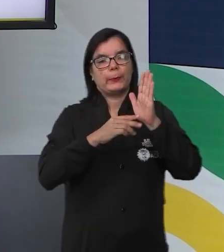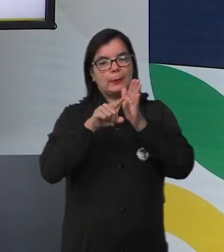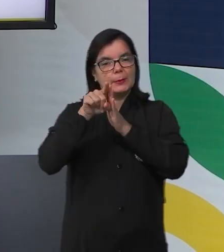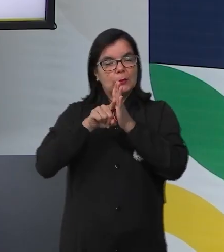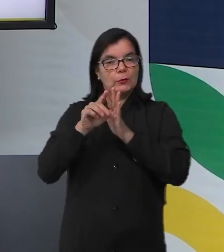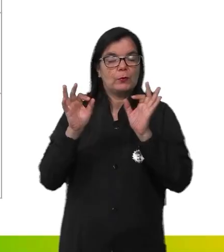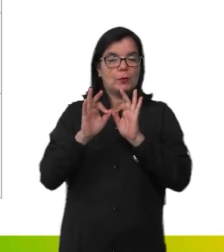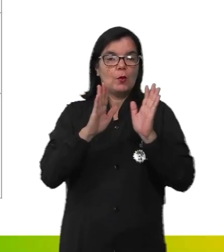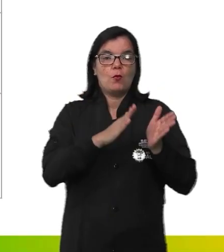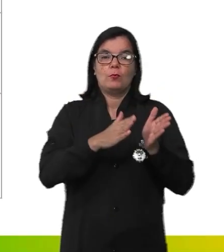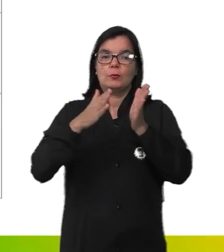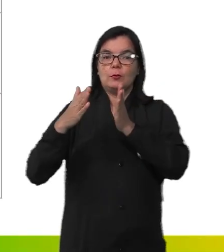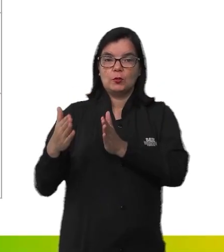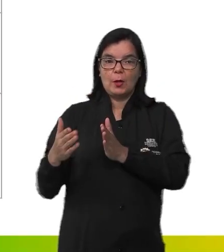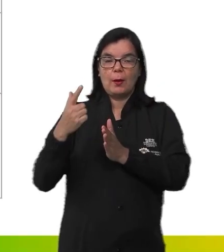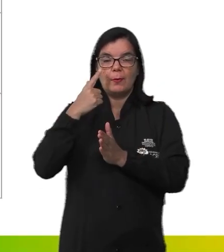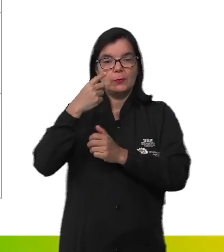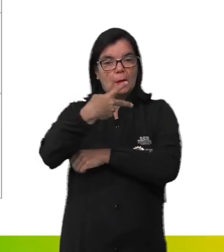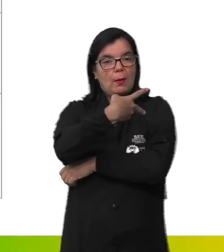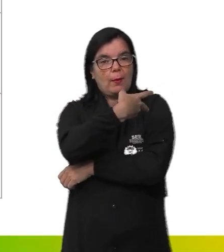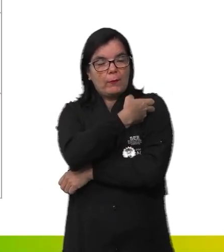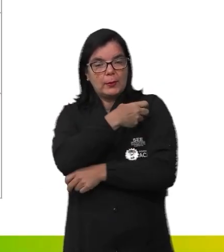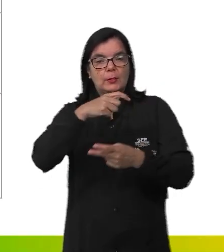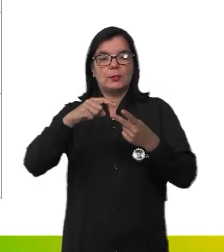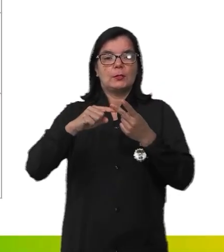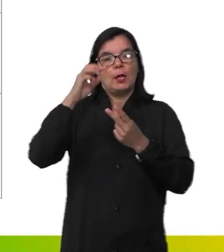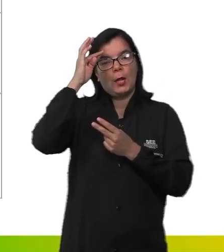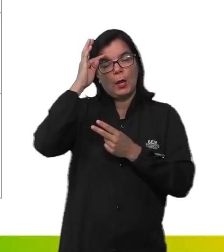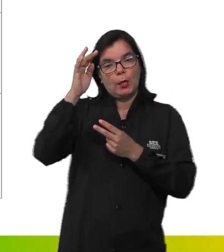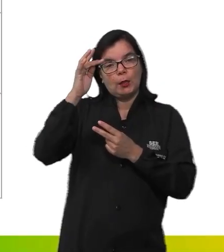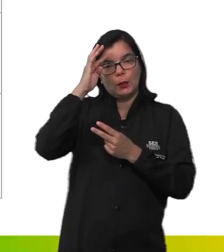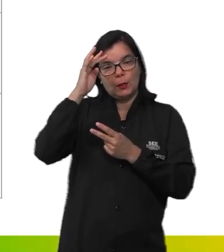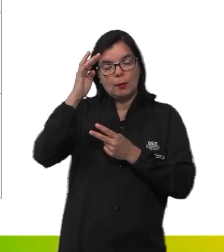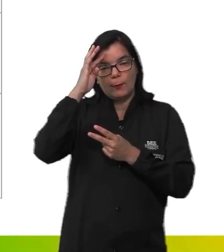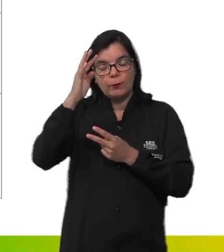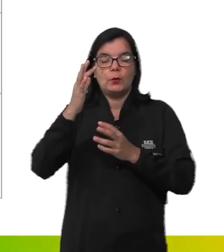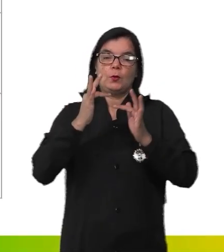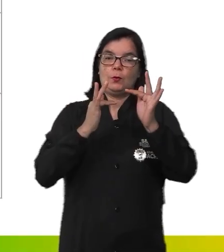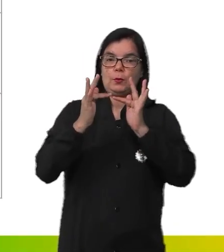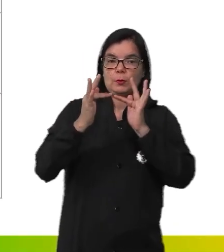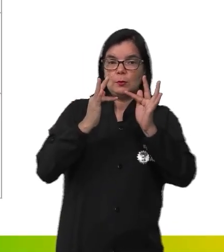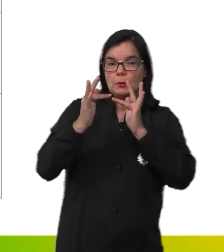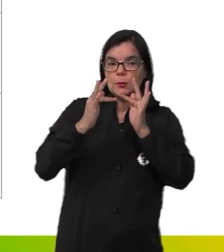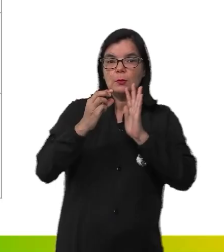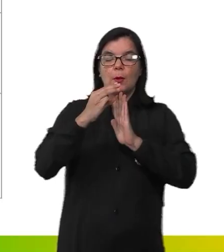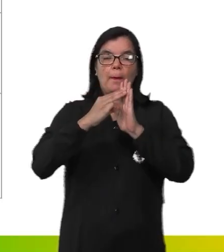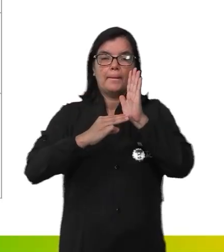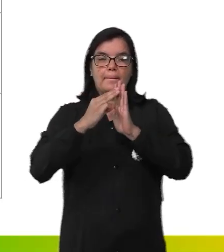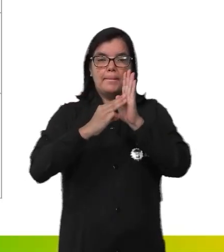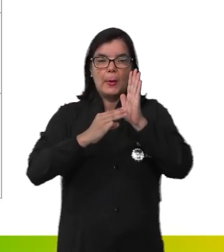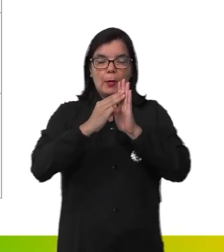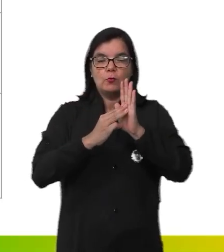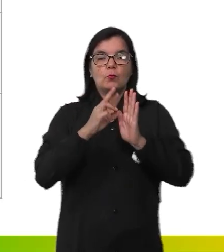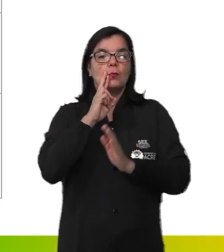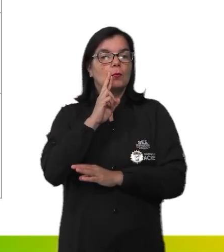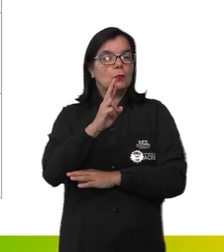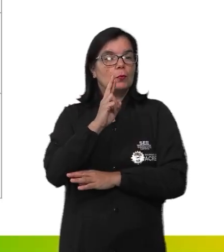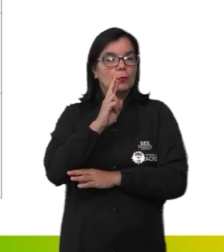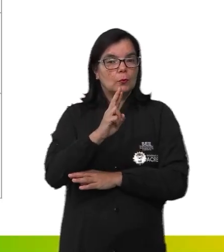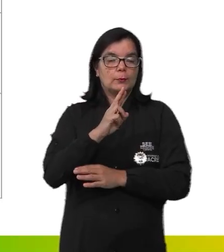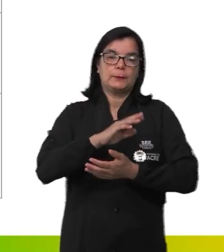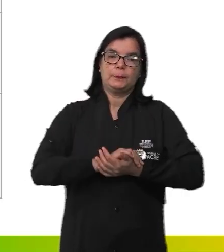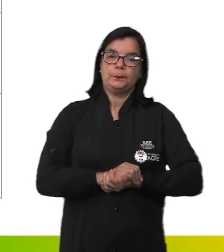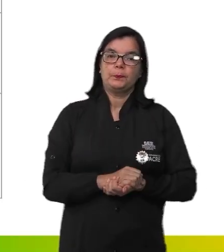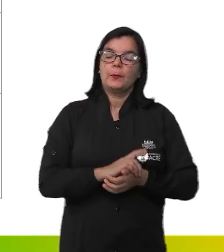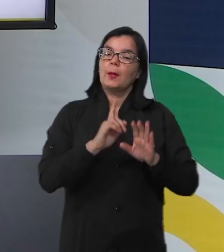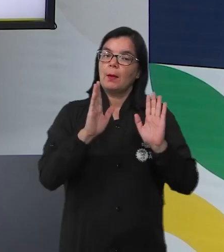tá? Já o conhecimento científico são as vacinas, que já passaram por estudos, teorias físicas, métodos